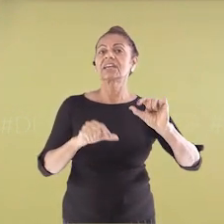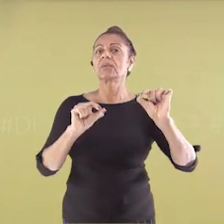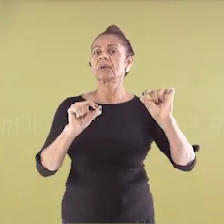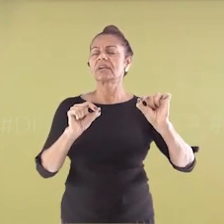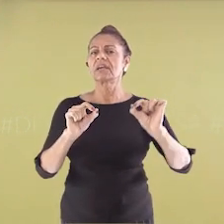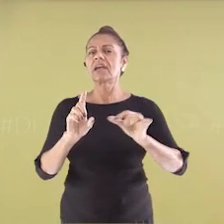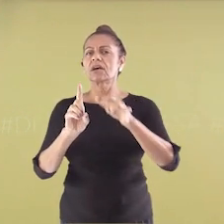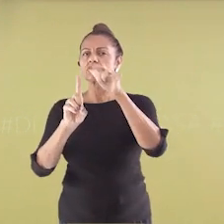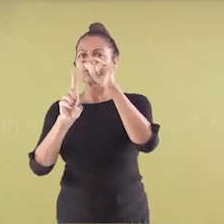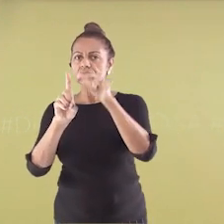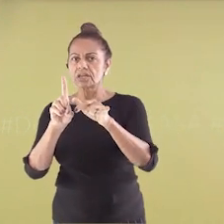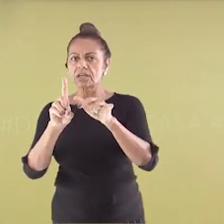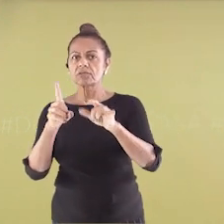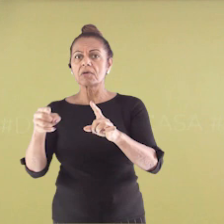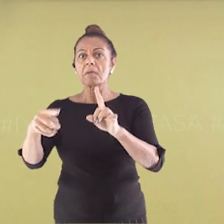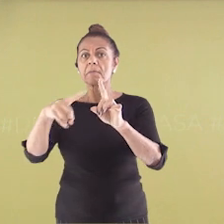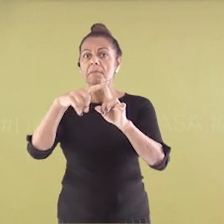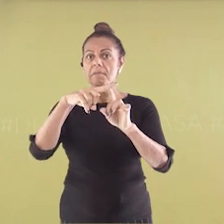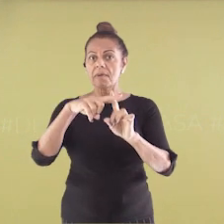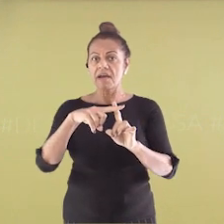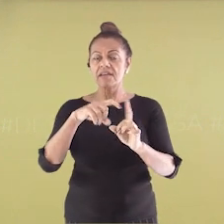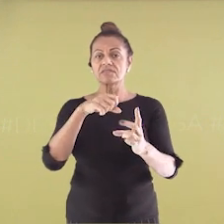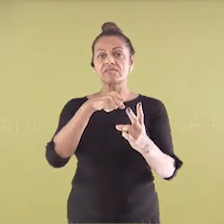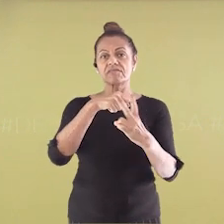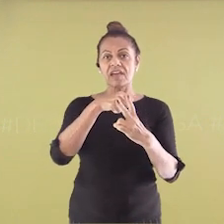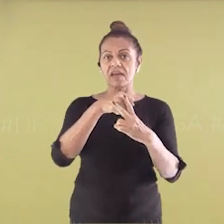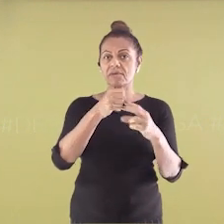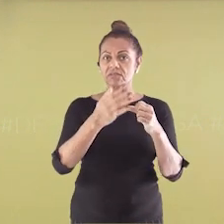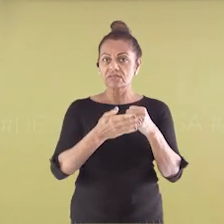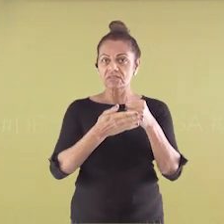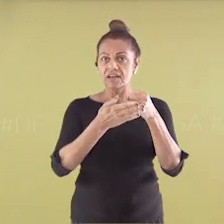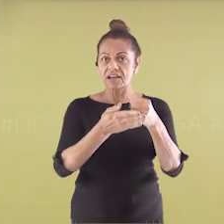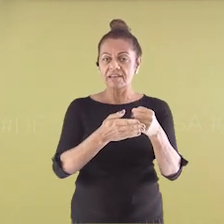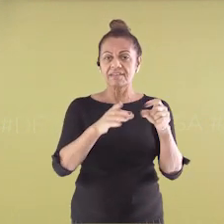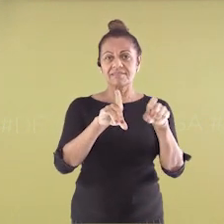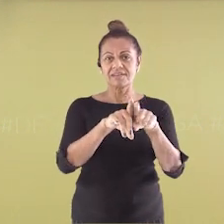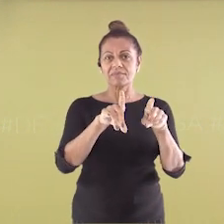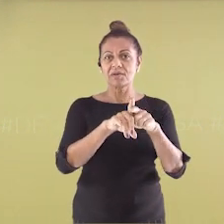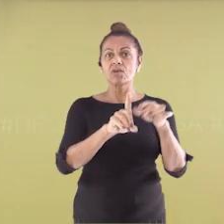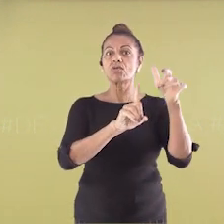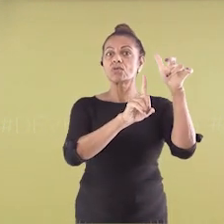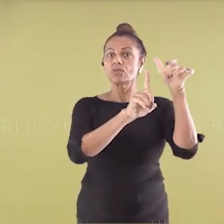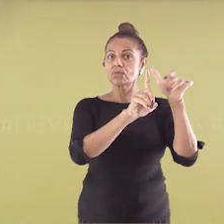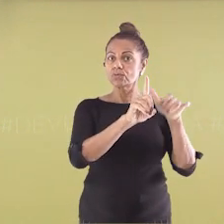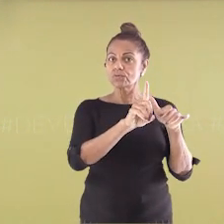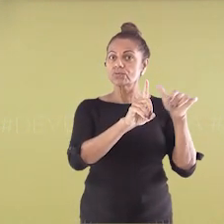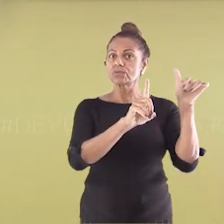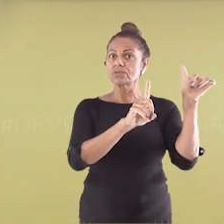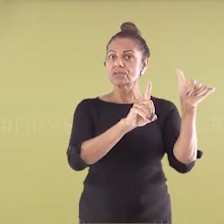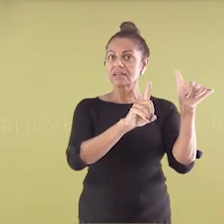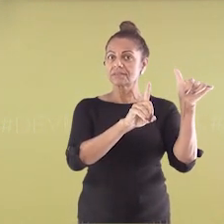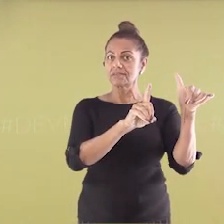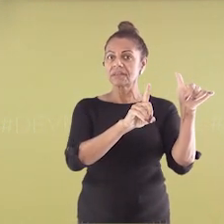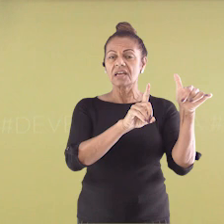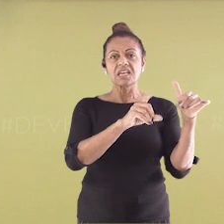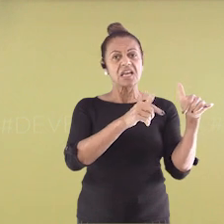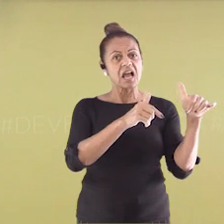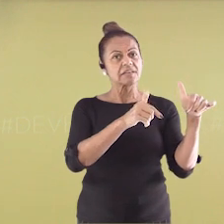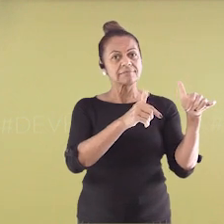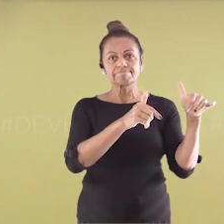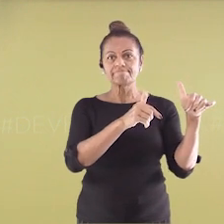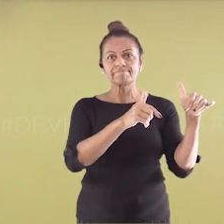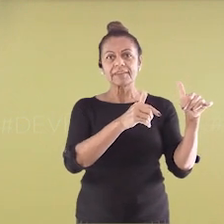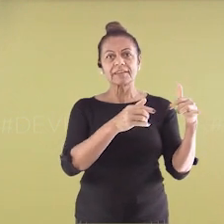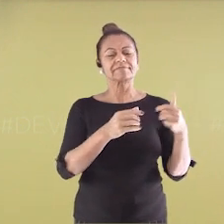o sujeito mais verbo auxiliar, o verbo principal e o agente da passiva. Escrevam em